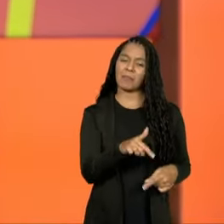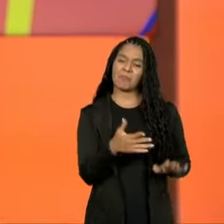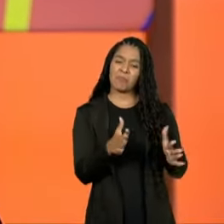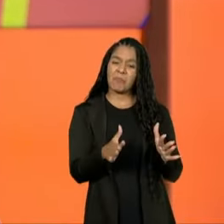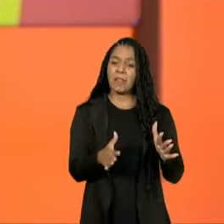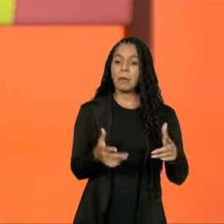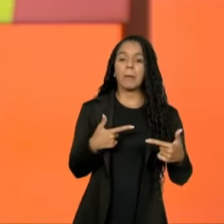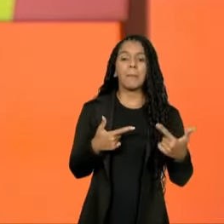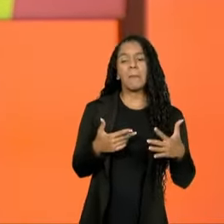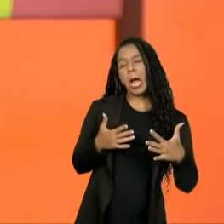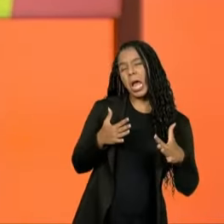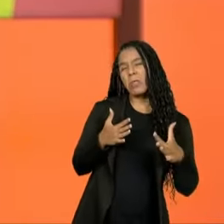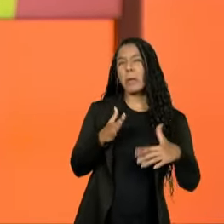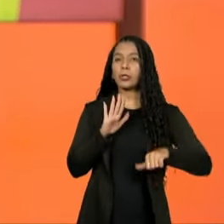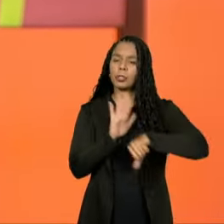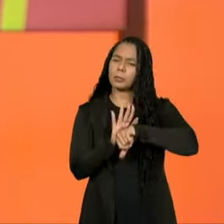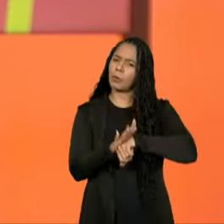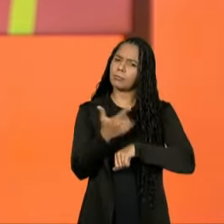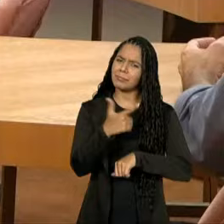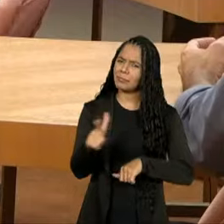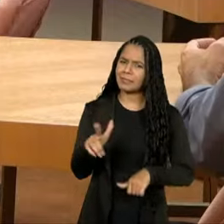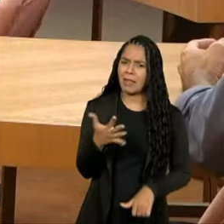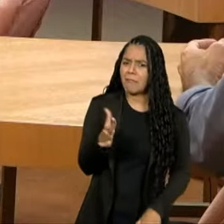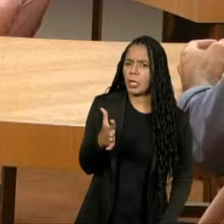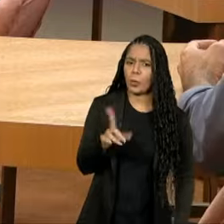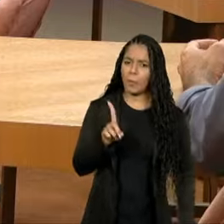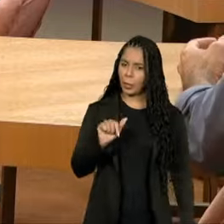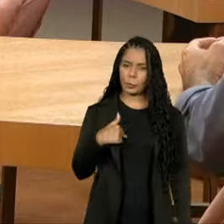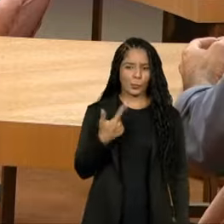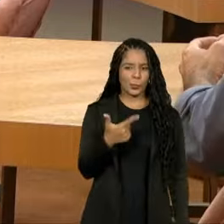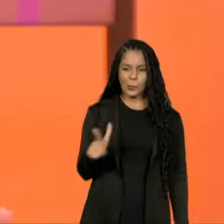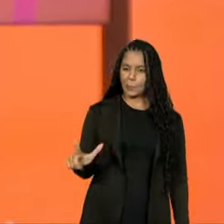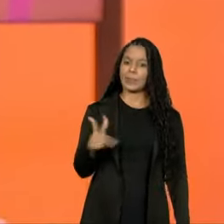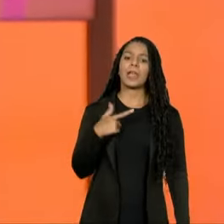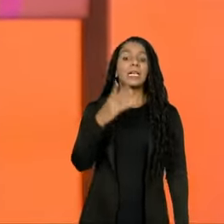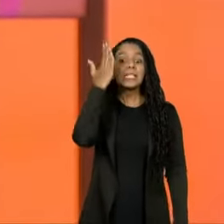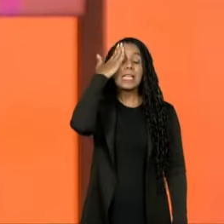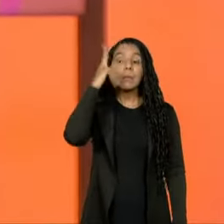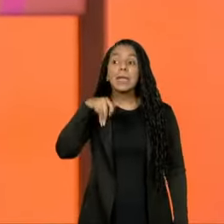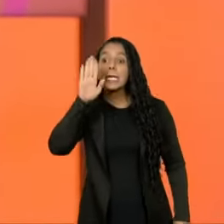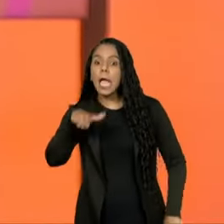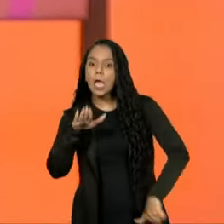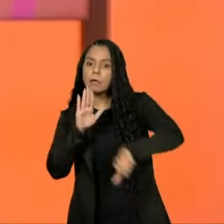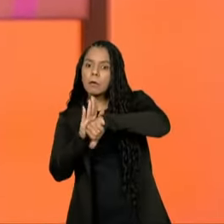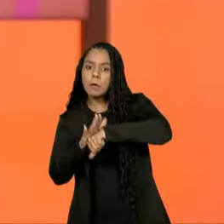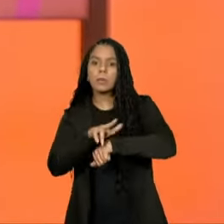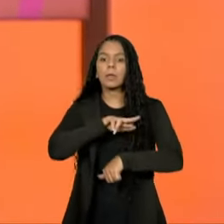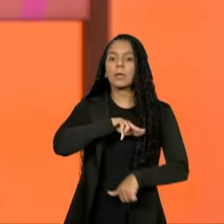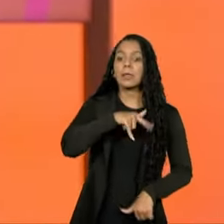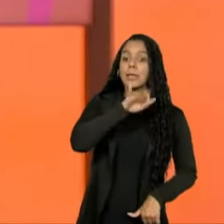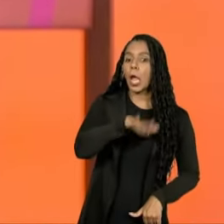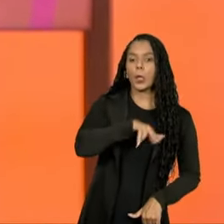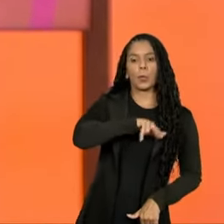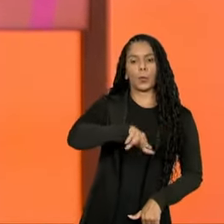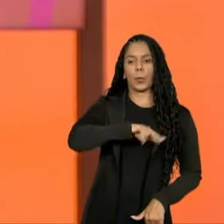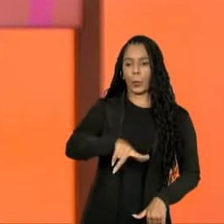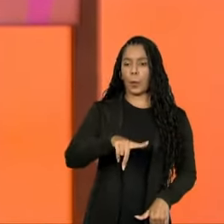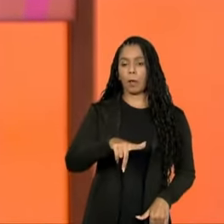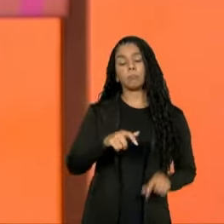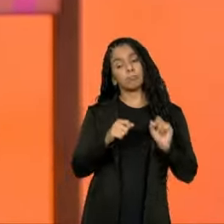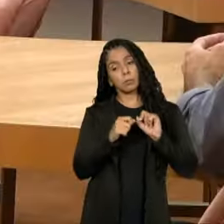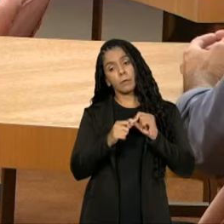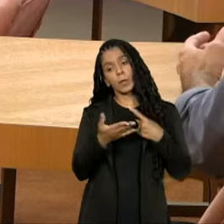não tem meio criminoso, vai. É, não tem. Não tem meio criminoso, não. A gente sabe quem é do crime e quem não é. Então, se faça um pacto sem o